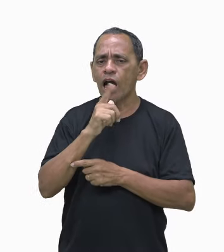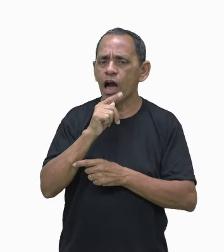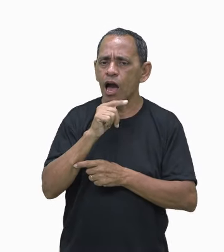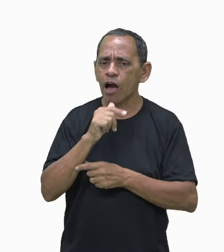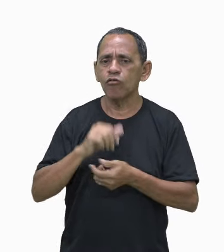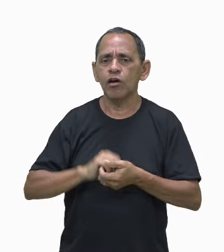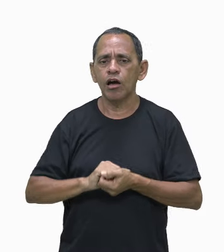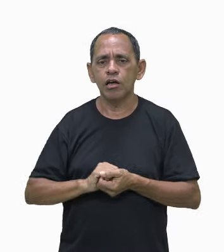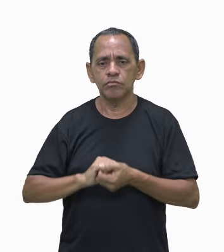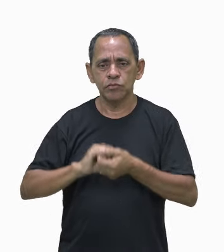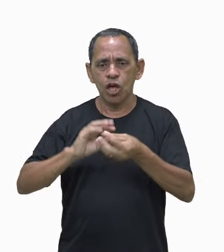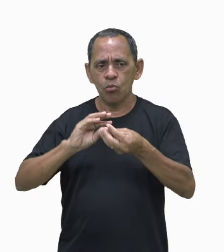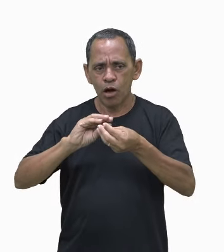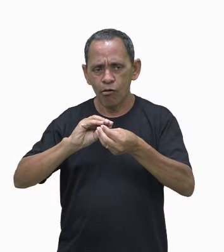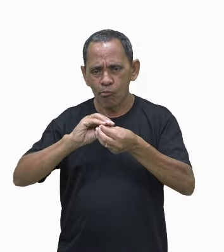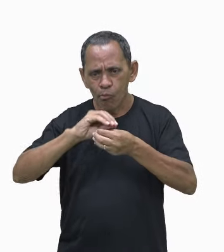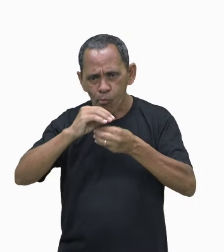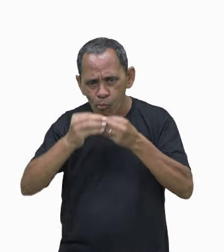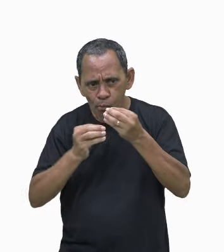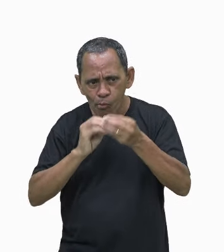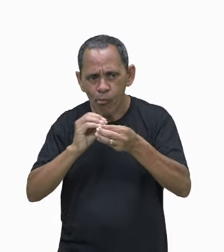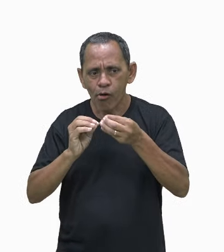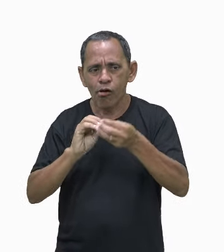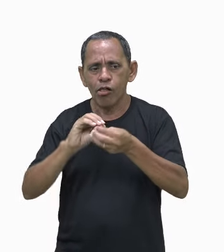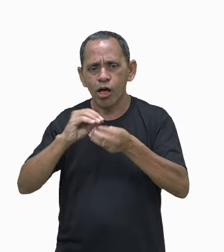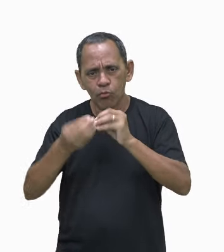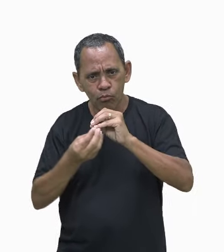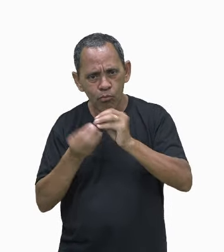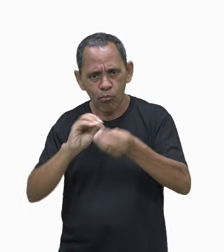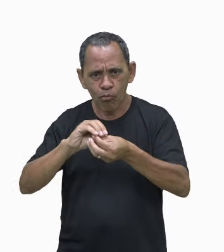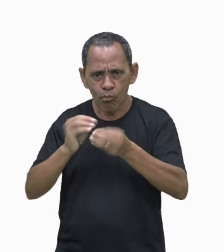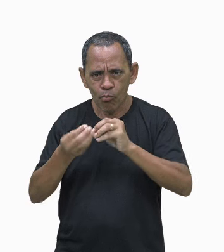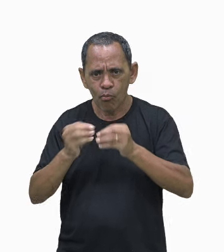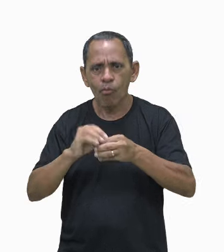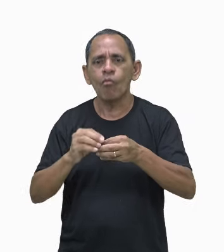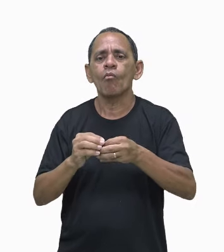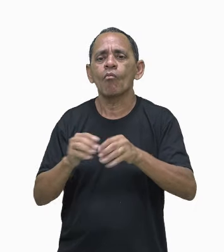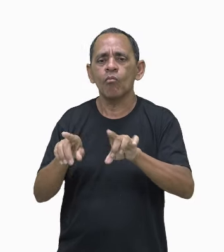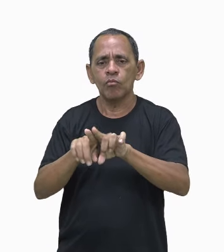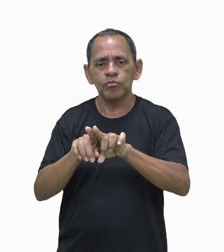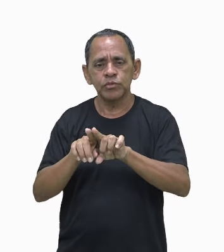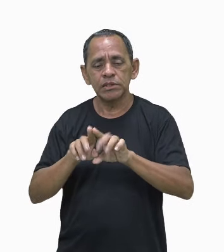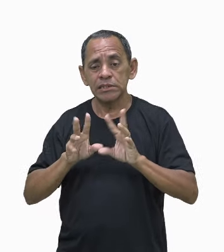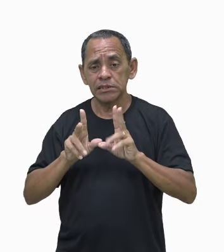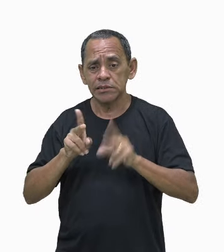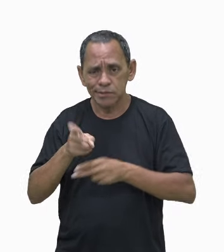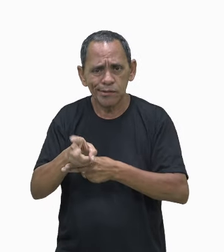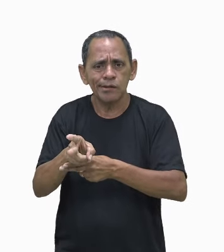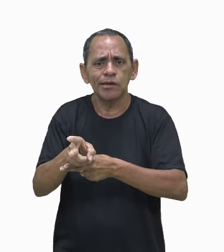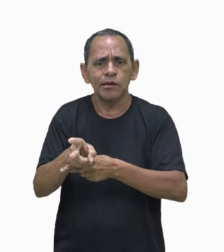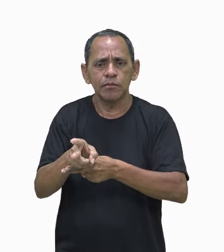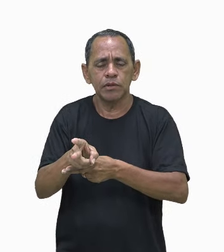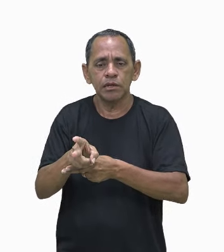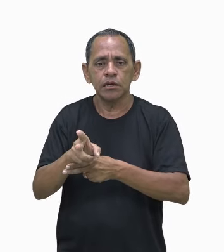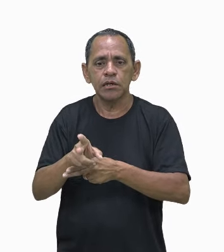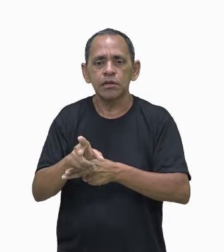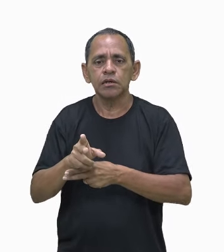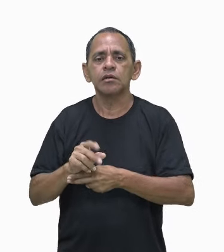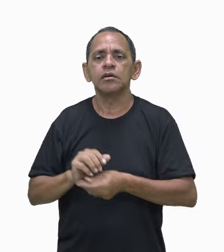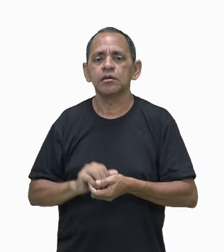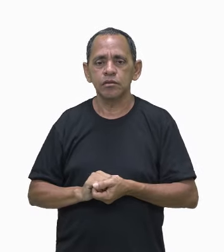uma molécula. Então, toda vez que nós estamos ali naqueles ambientes como rios e